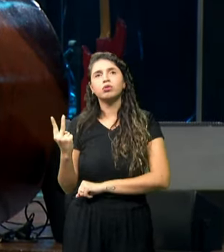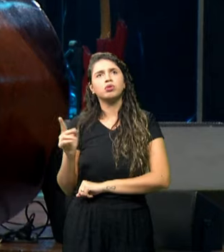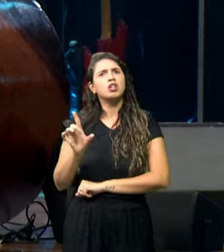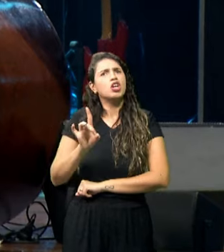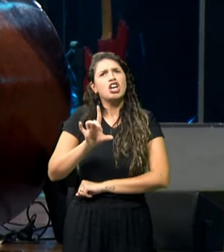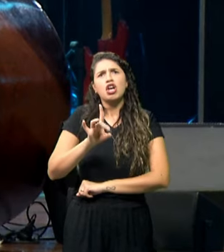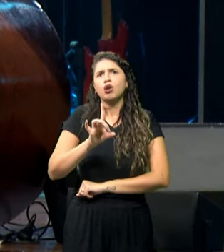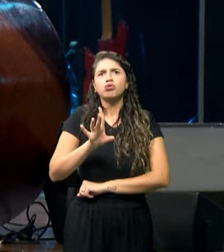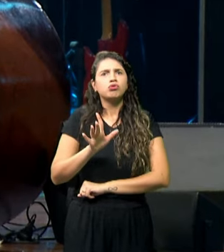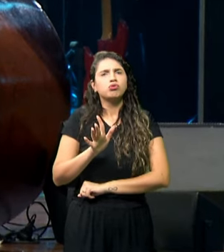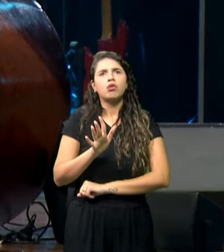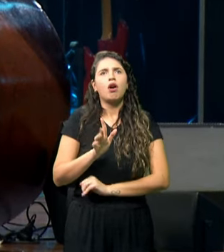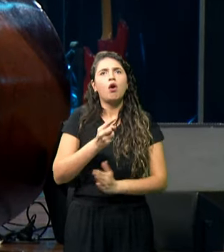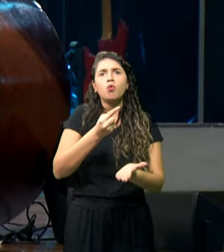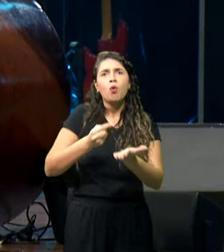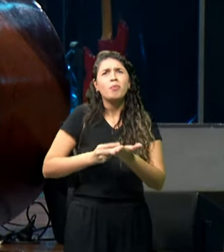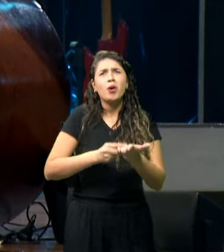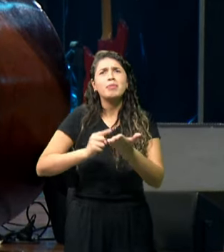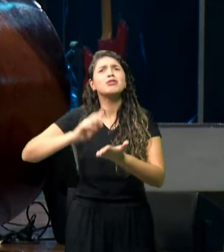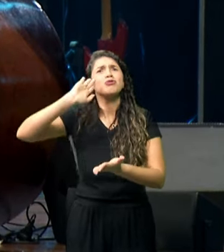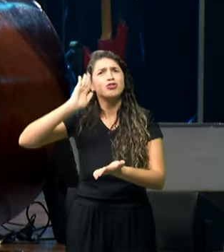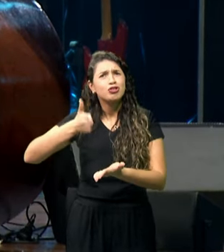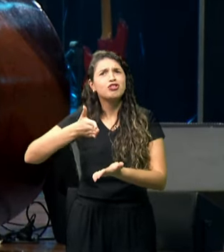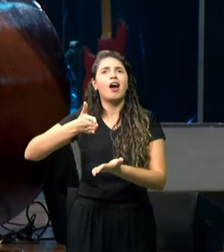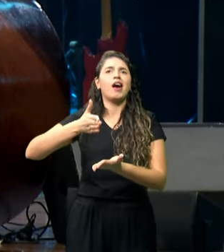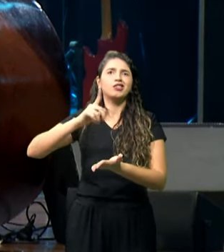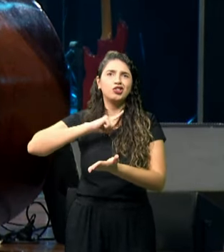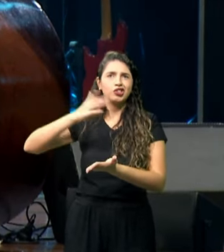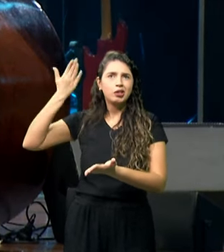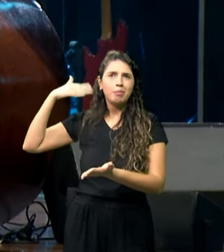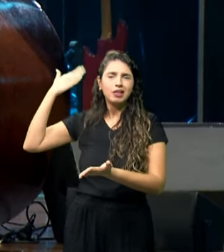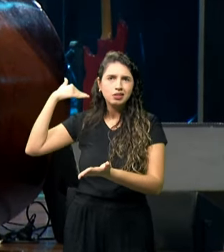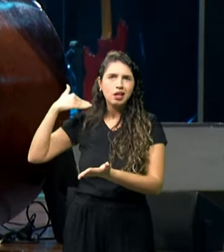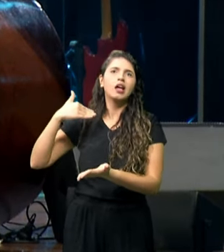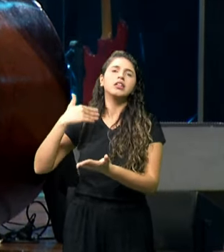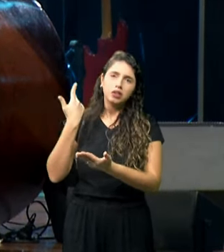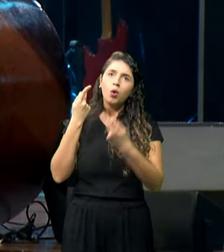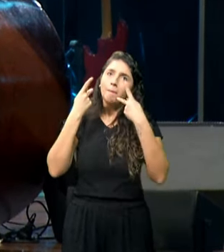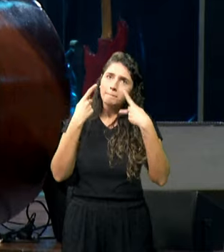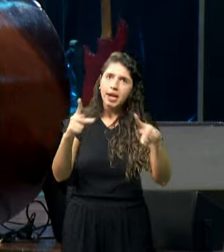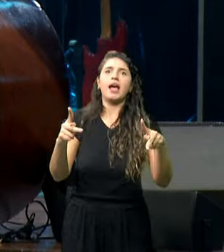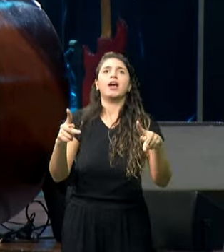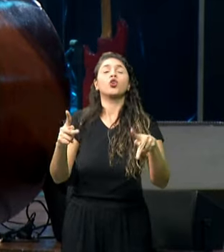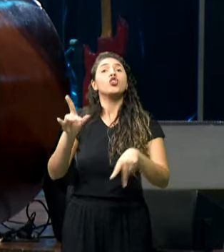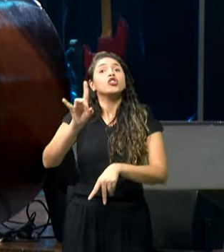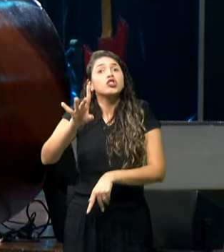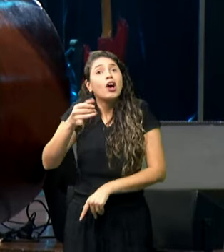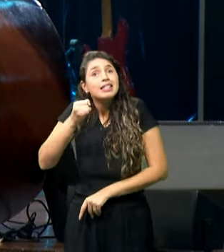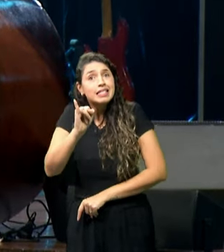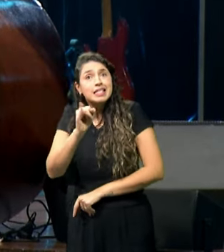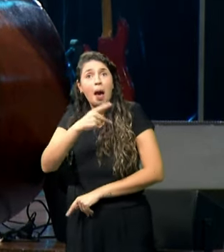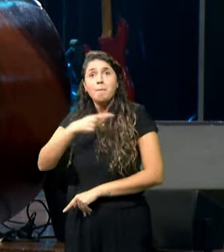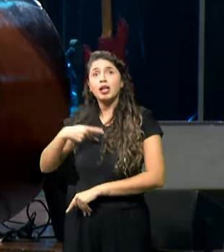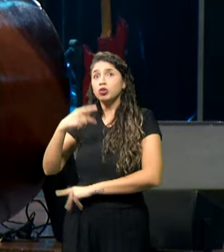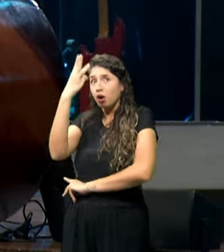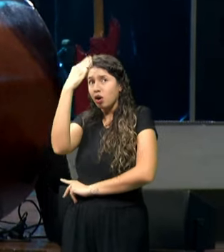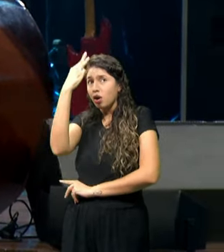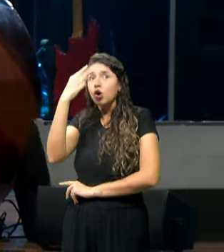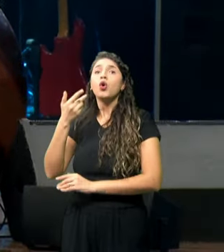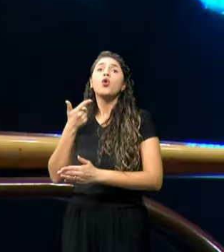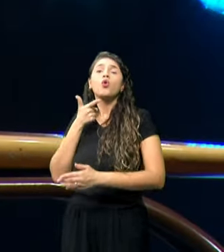as que ela consegue ir comigo. Então, por exemplo, estive em Londrina na quinta-feira, em Maringá na sexta-feira. As agendas que